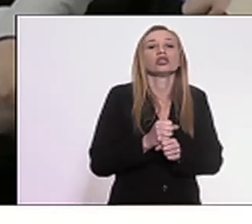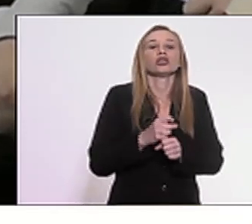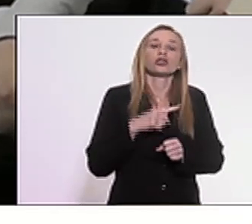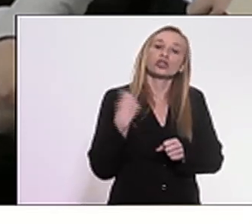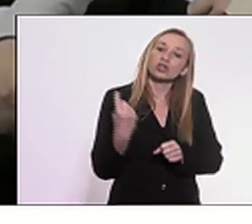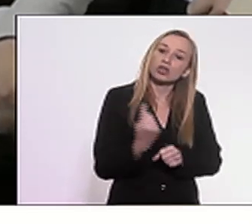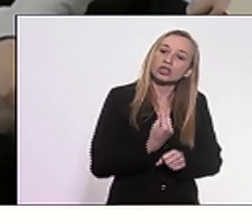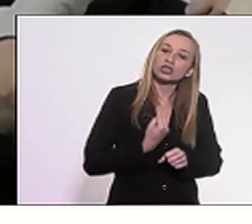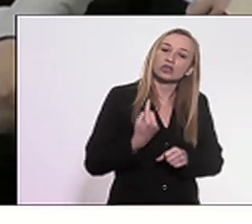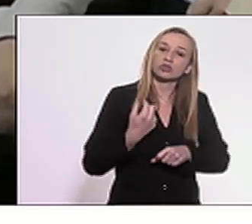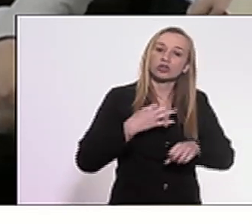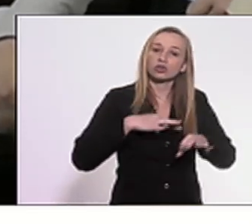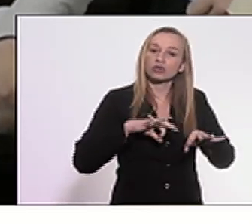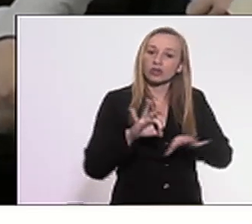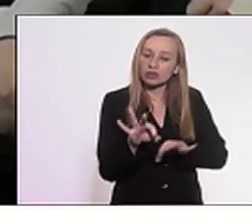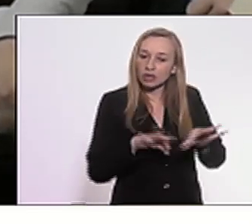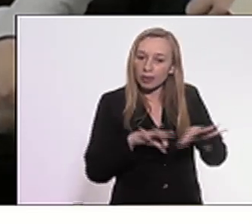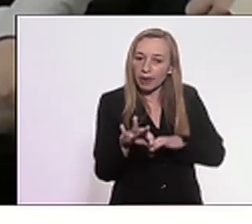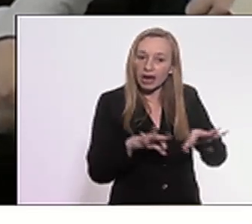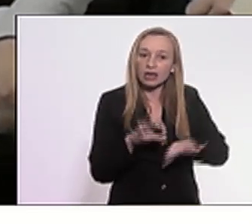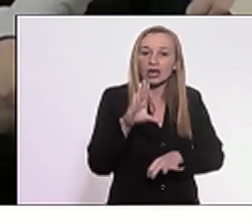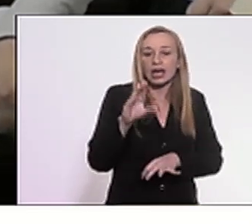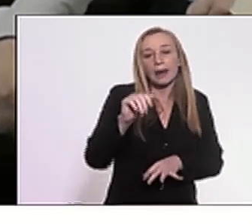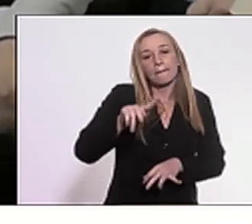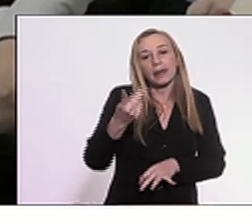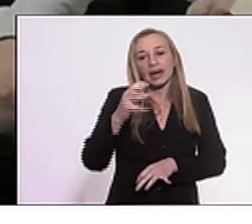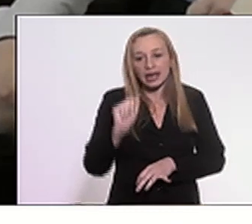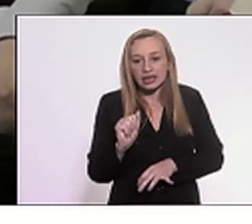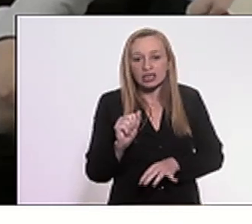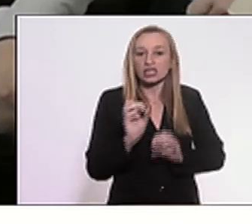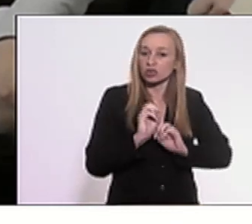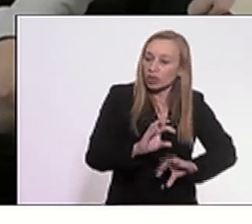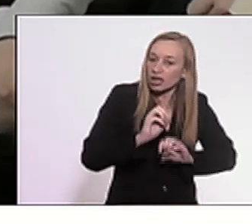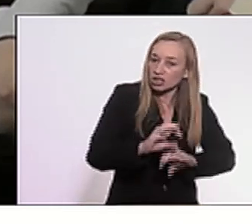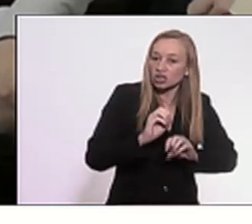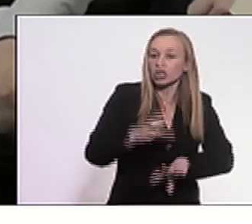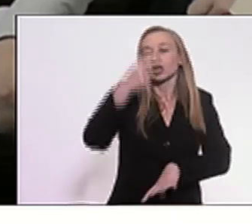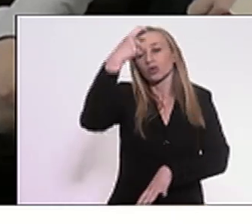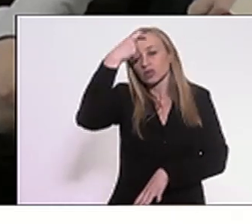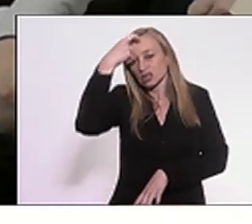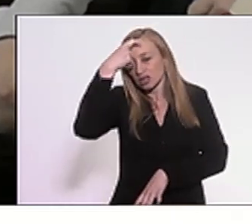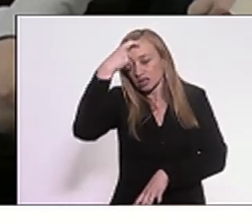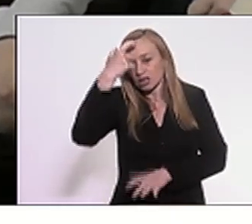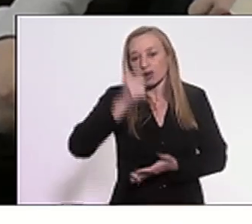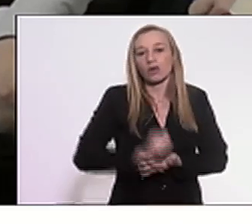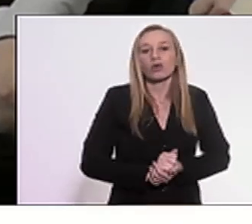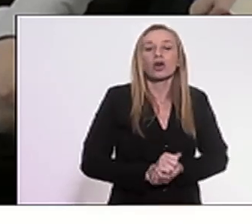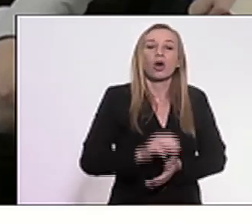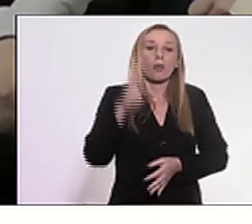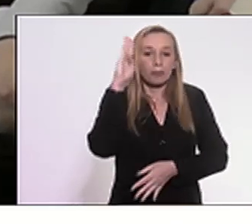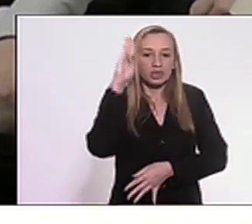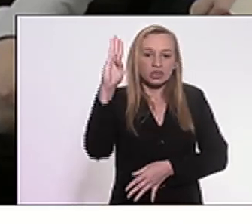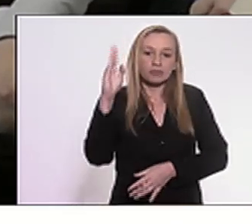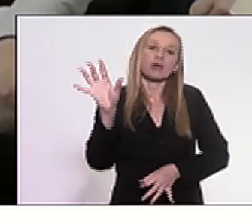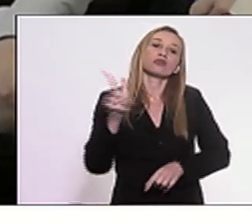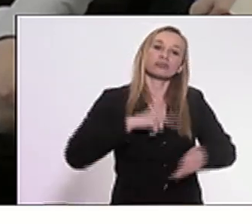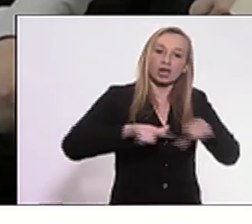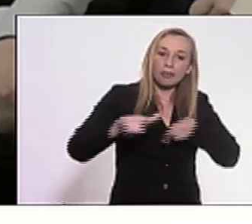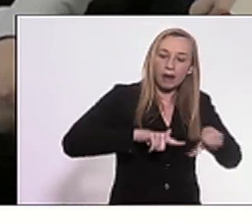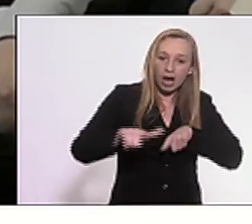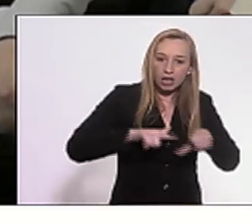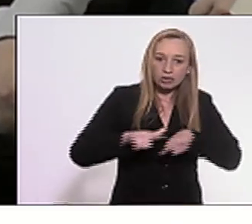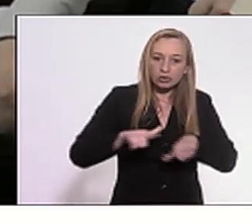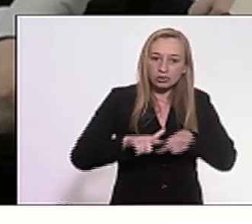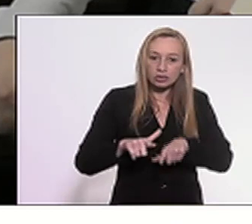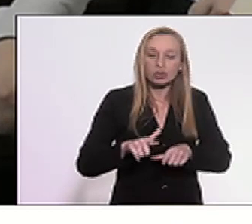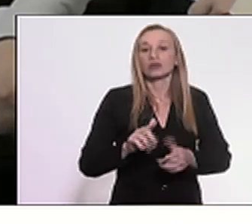campanhas em relação a isso, educativas, de conscientização, de sensibilização, que é o principal papel da comissão hoje, já que ela tem um papel